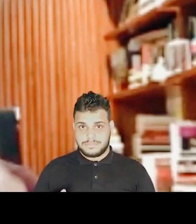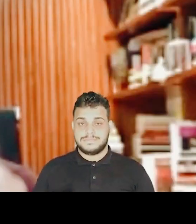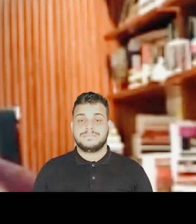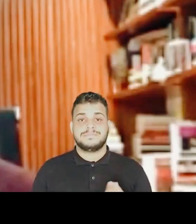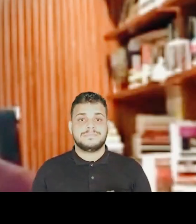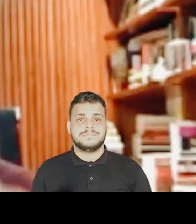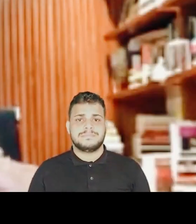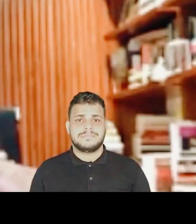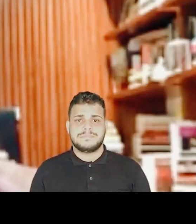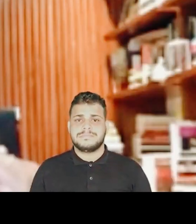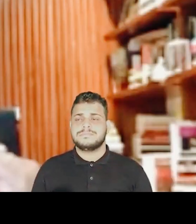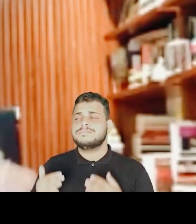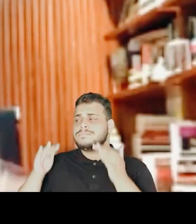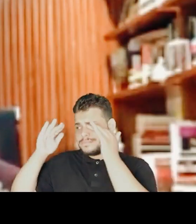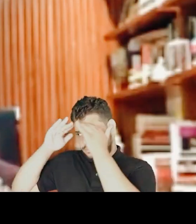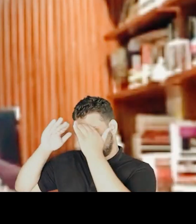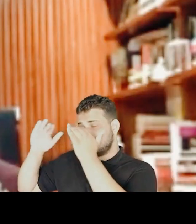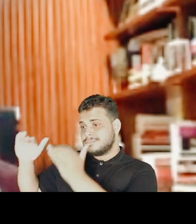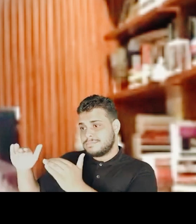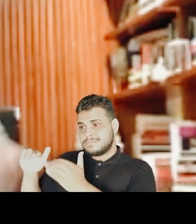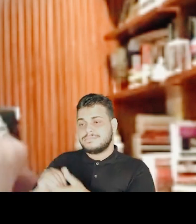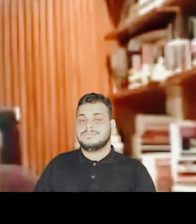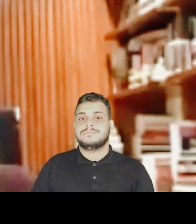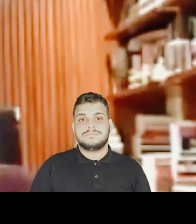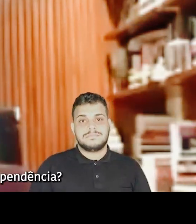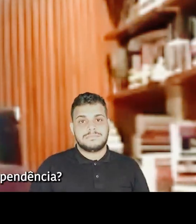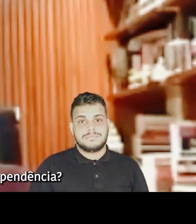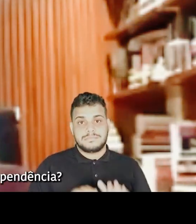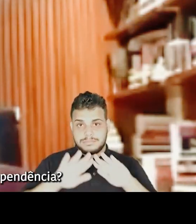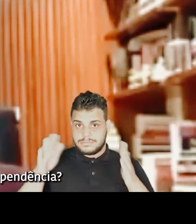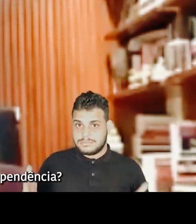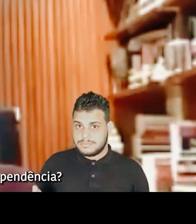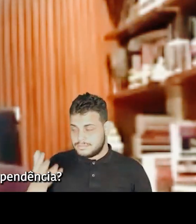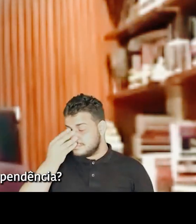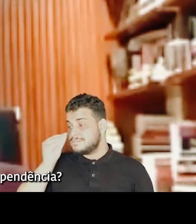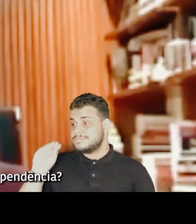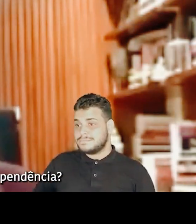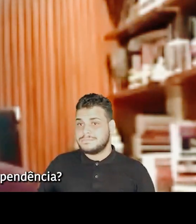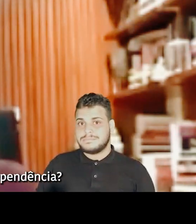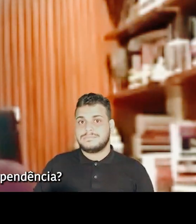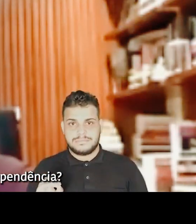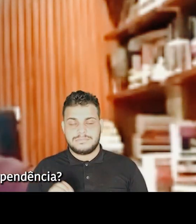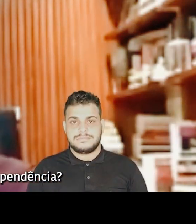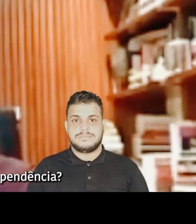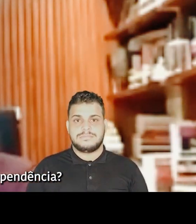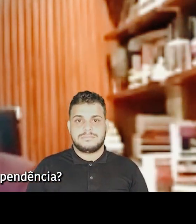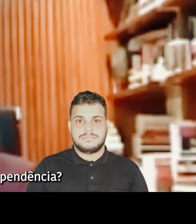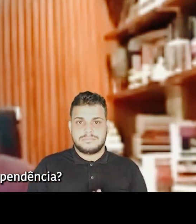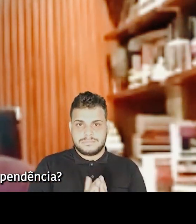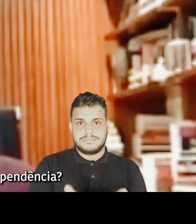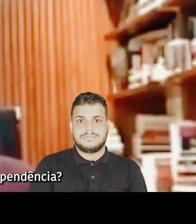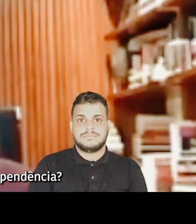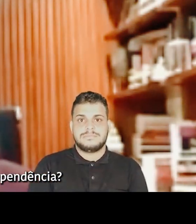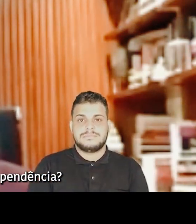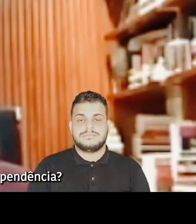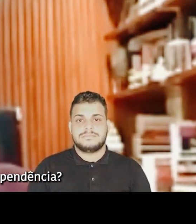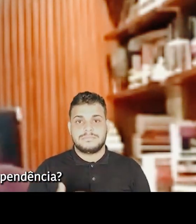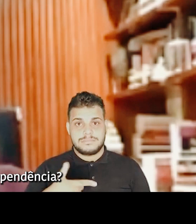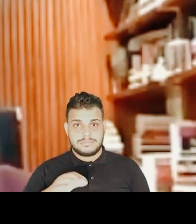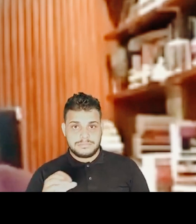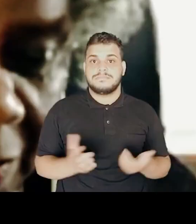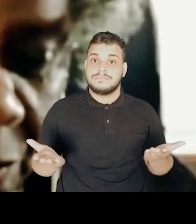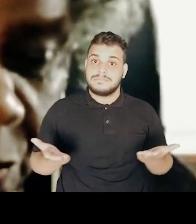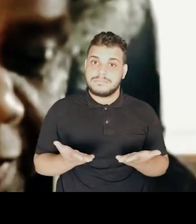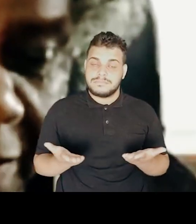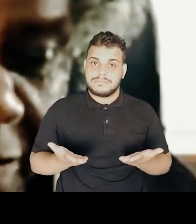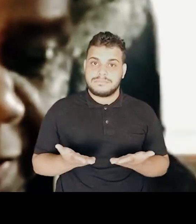bate esse reconhecimento de Quarto de Despejo ser a obra número 1, 200 livros, no Bicentenário da